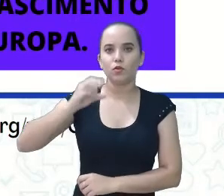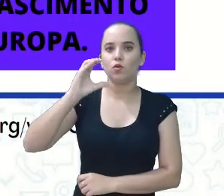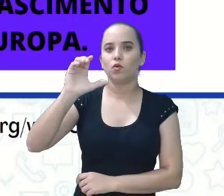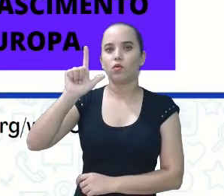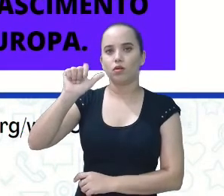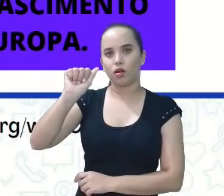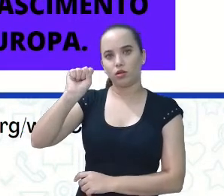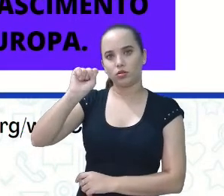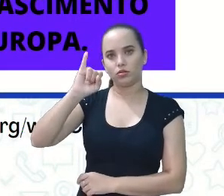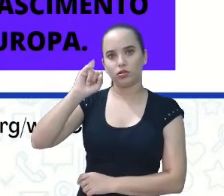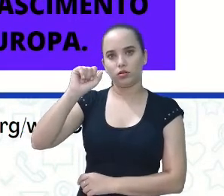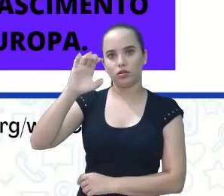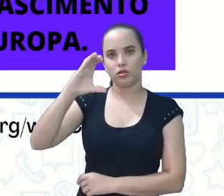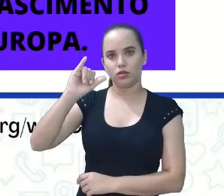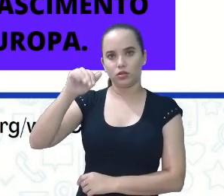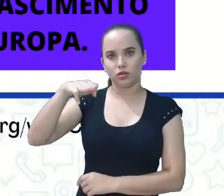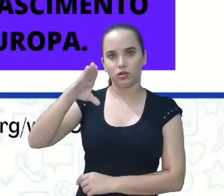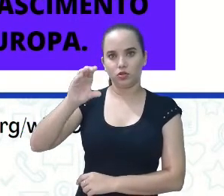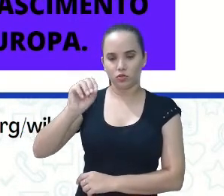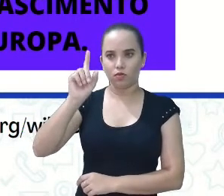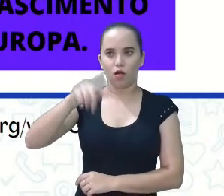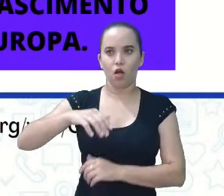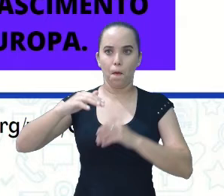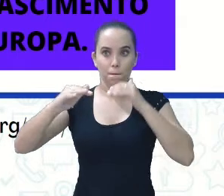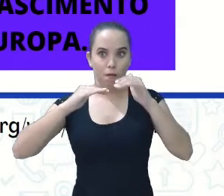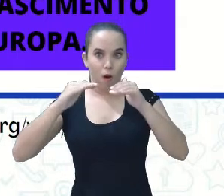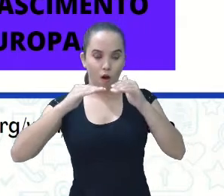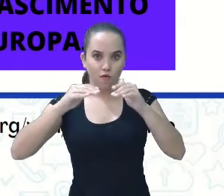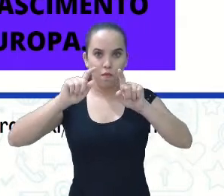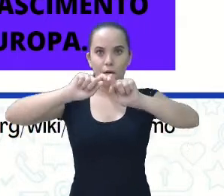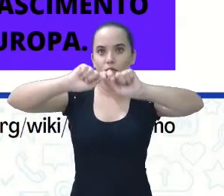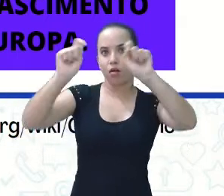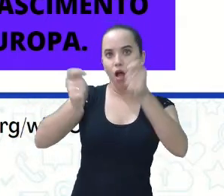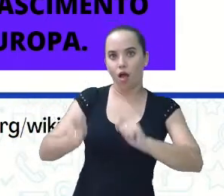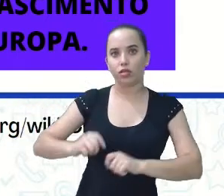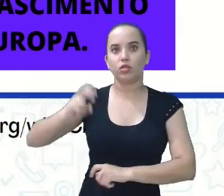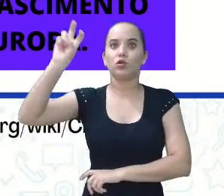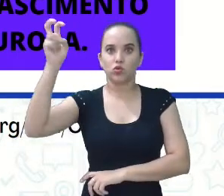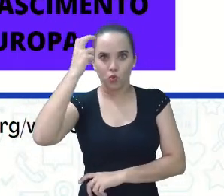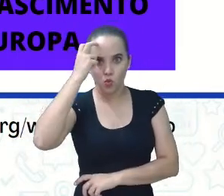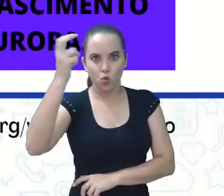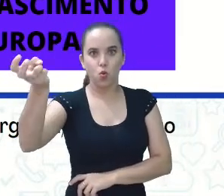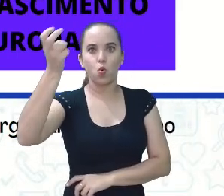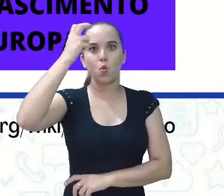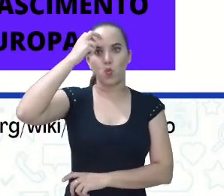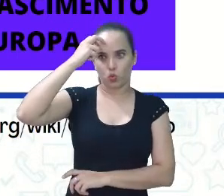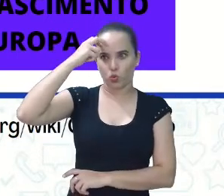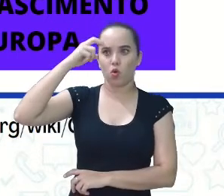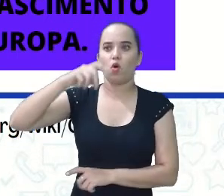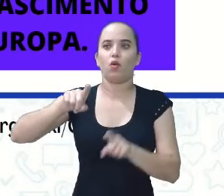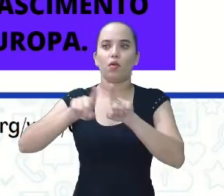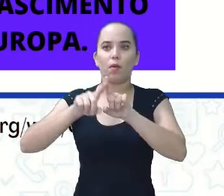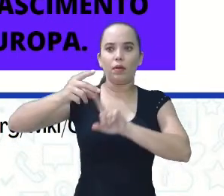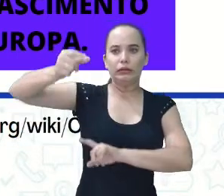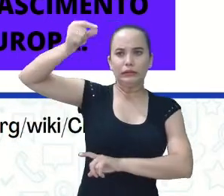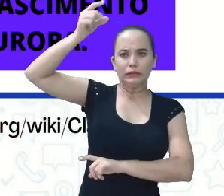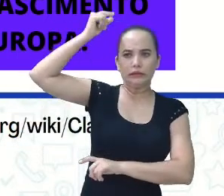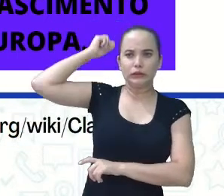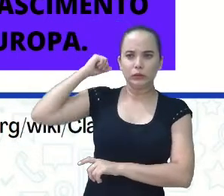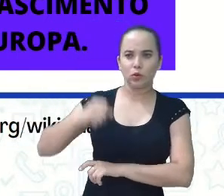movimento artístico-cultural que ocorreu durante o período do Renascimento, a partir do século XV na